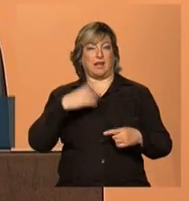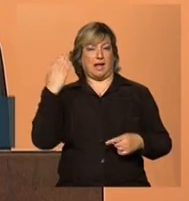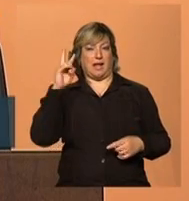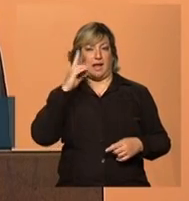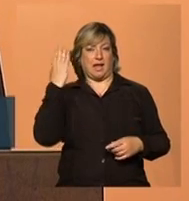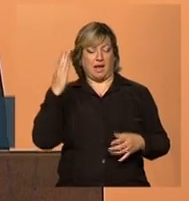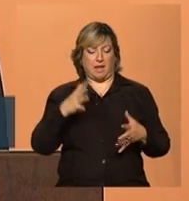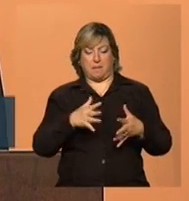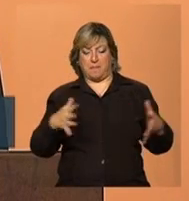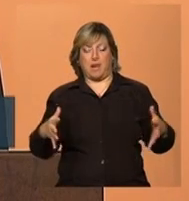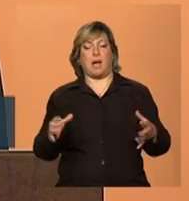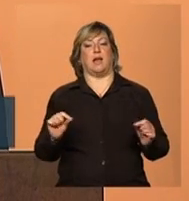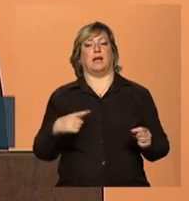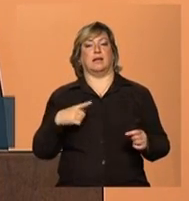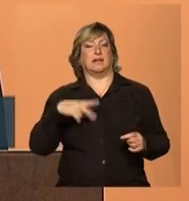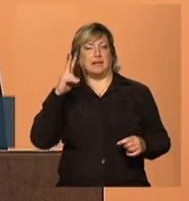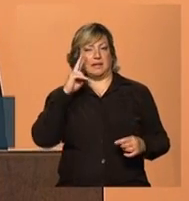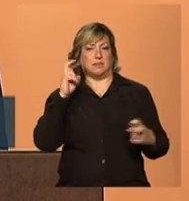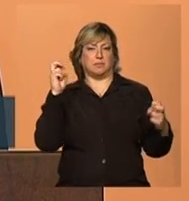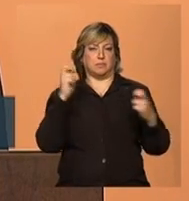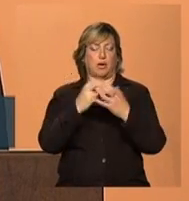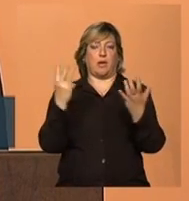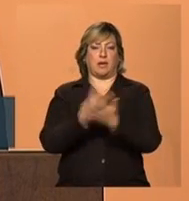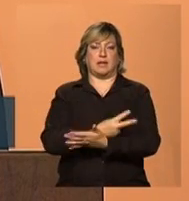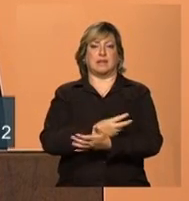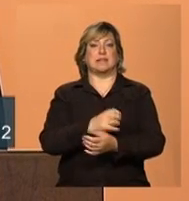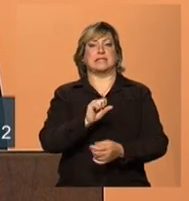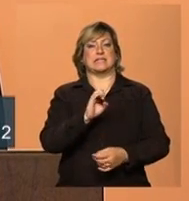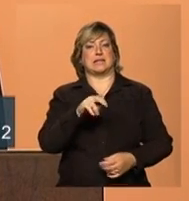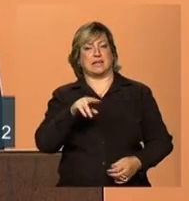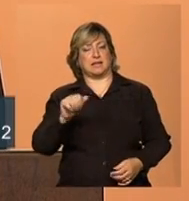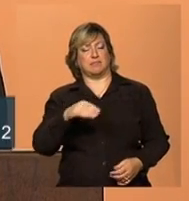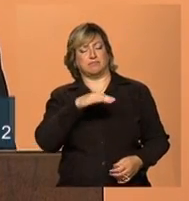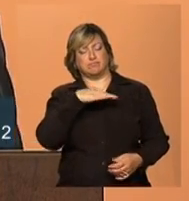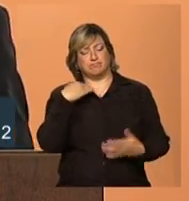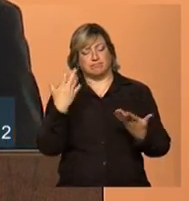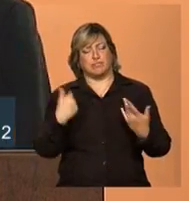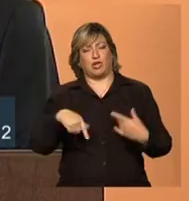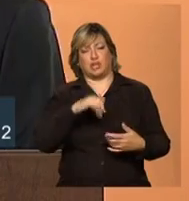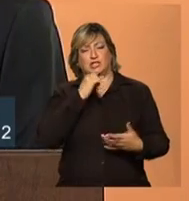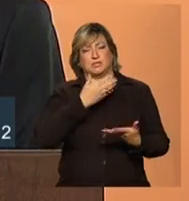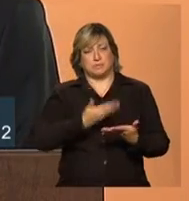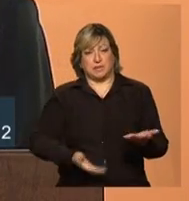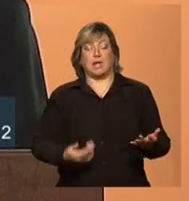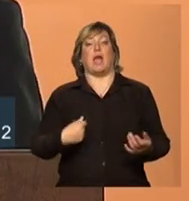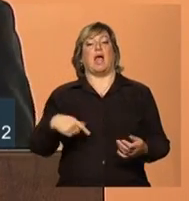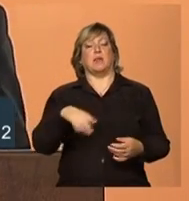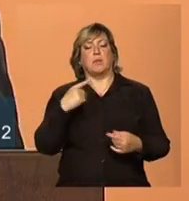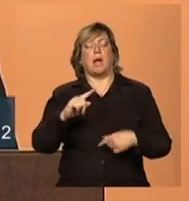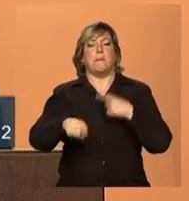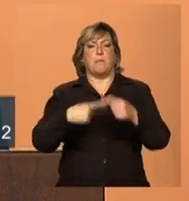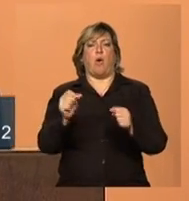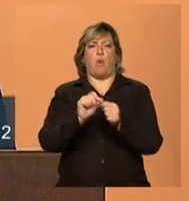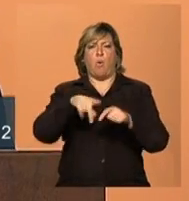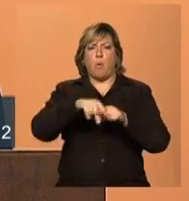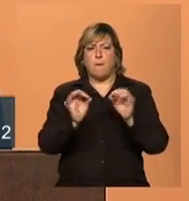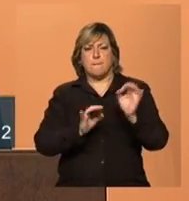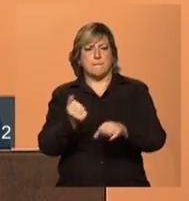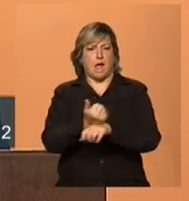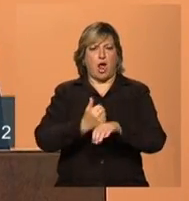época. Como vocês lembram, o acidente fatal que o Ayrton teve, a infelicidade que aconteceu para nós. Então, eu acho que esse